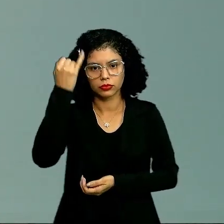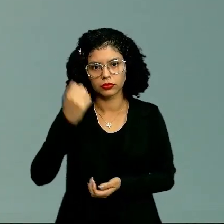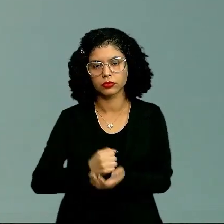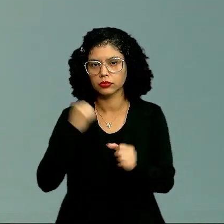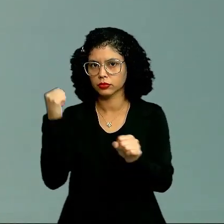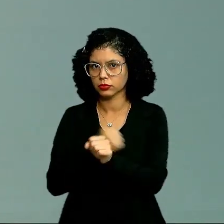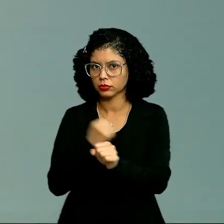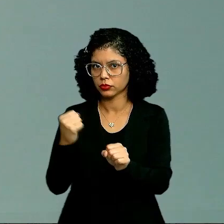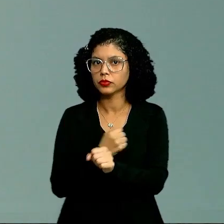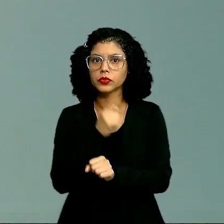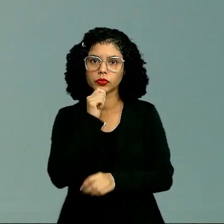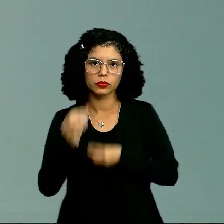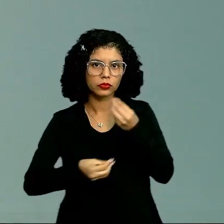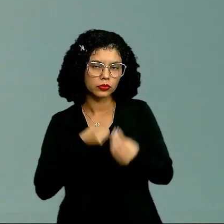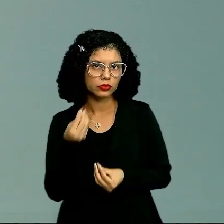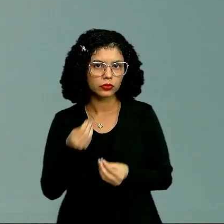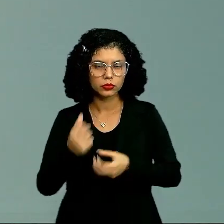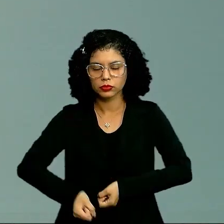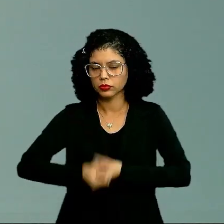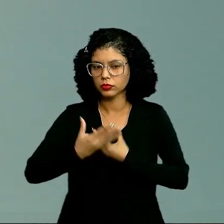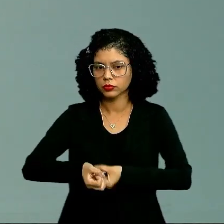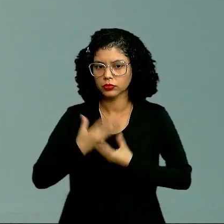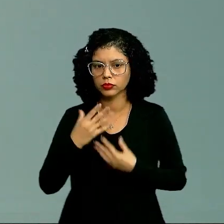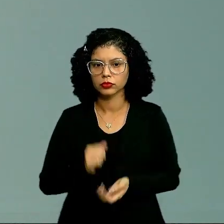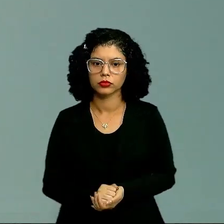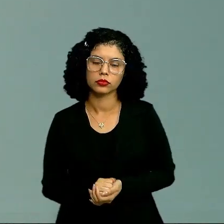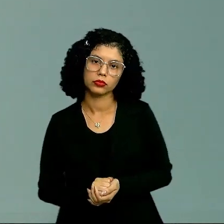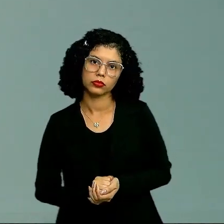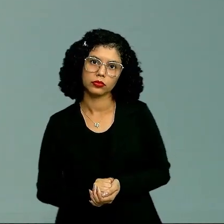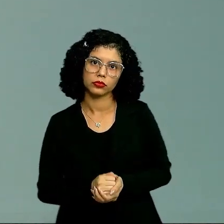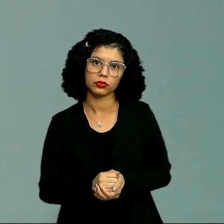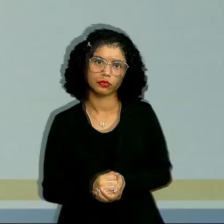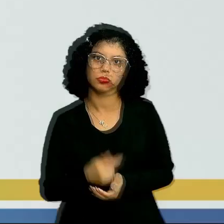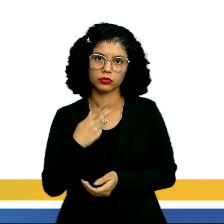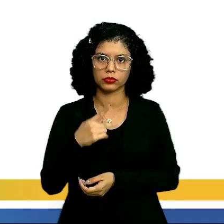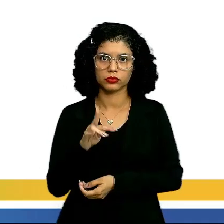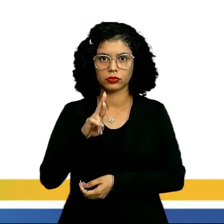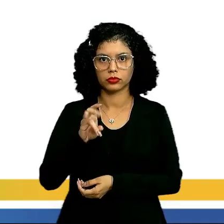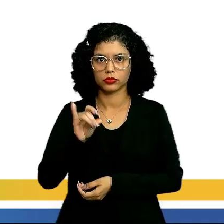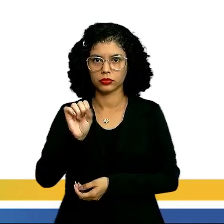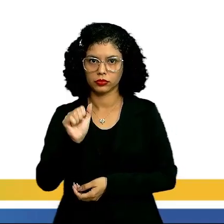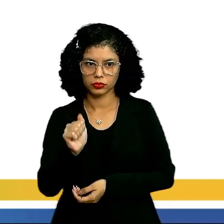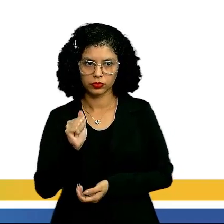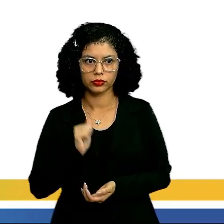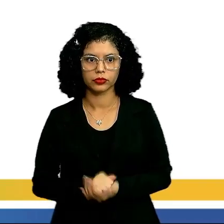a construção, tanto na poesia quanto na prosa, tá?